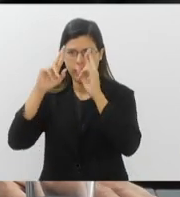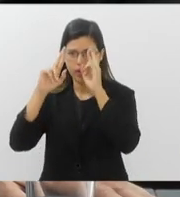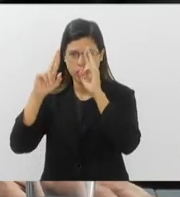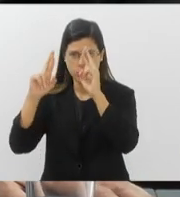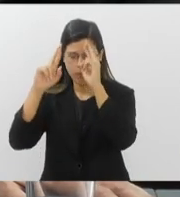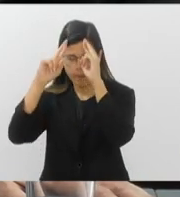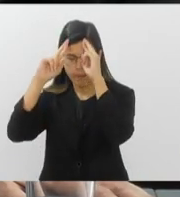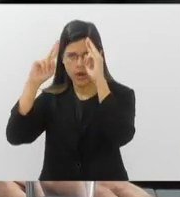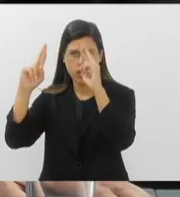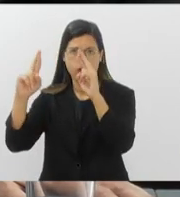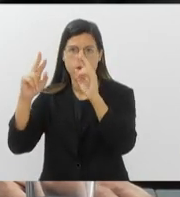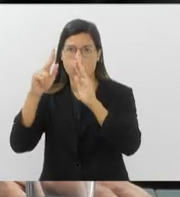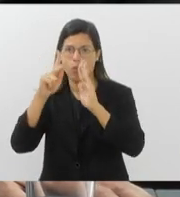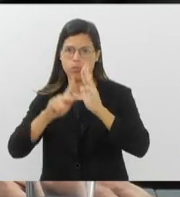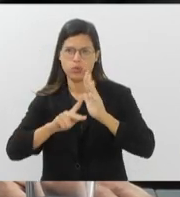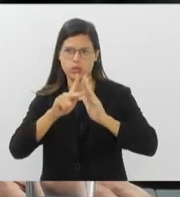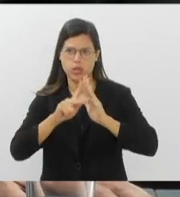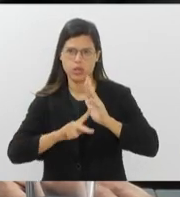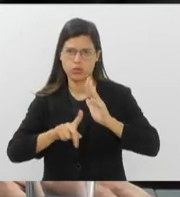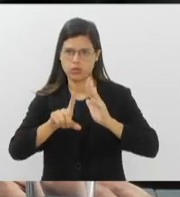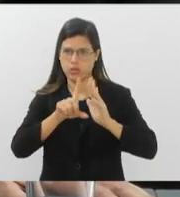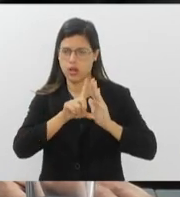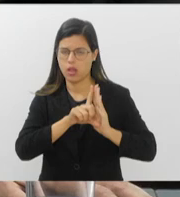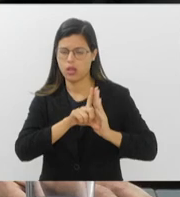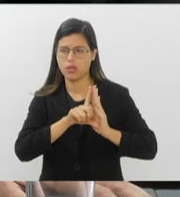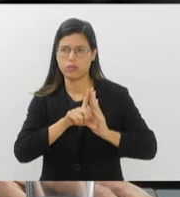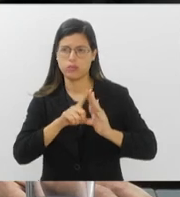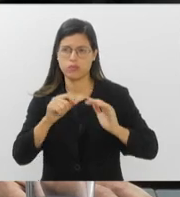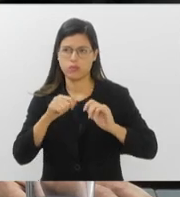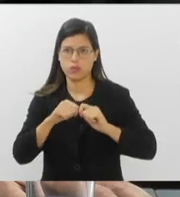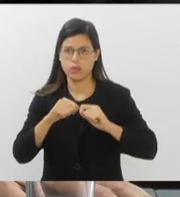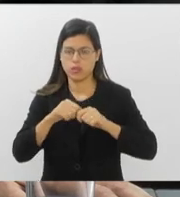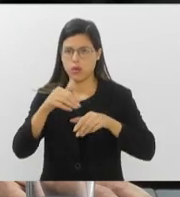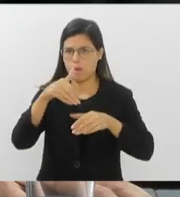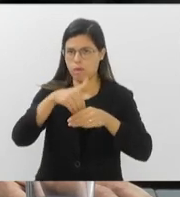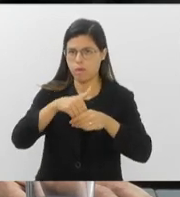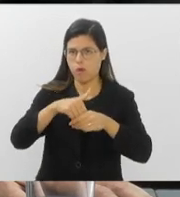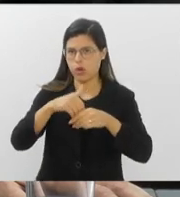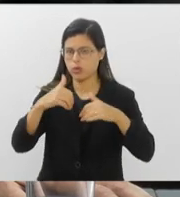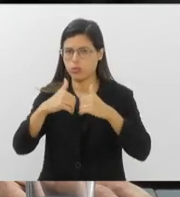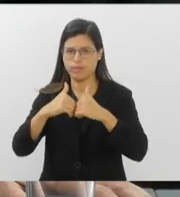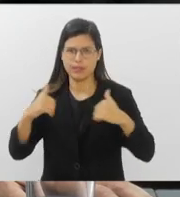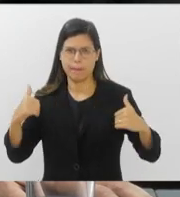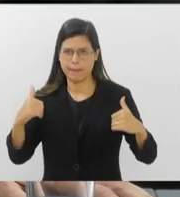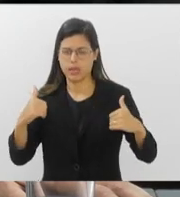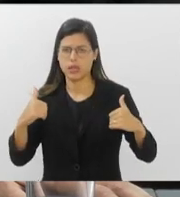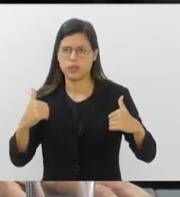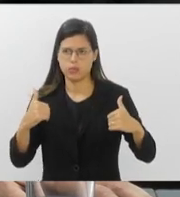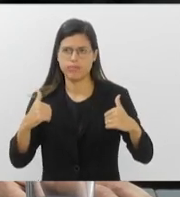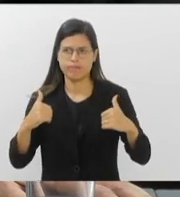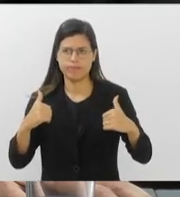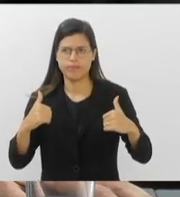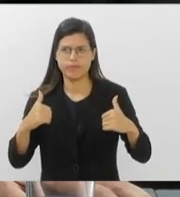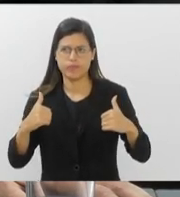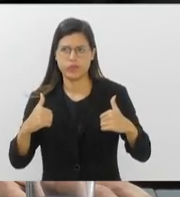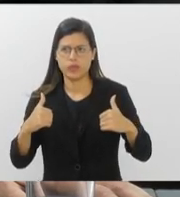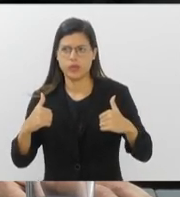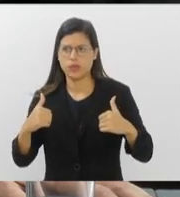em respeito ao projeto, estou fazendo o voto em separado pela